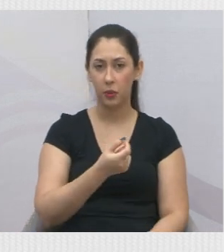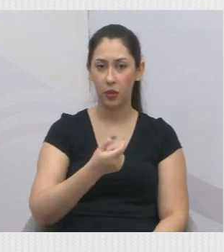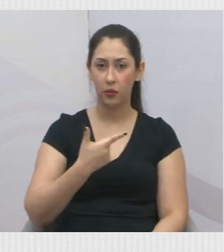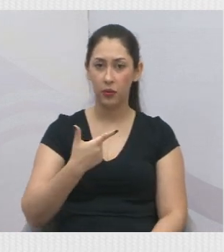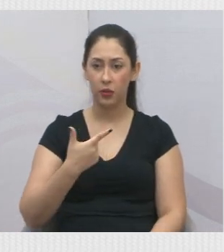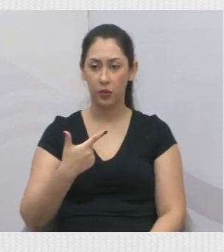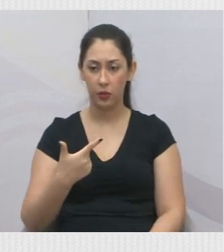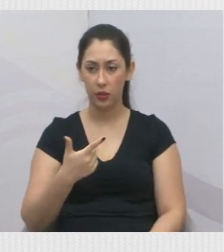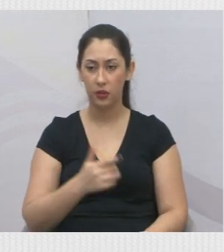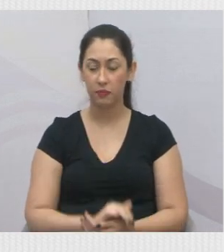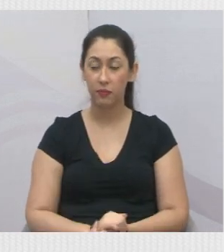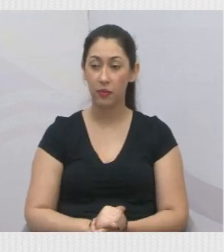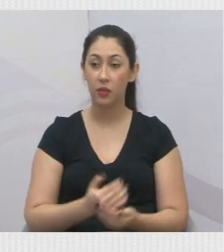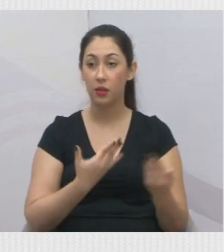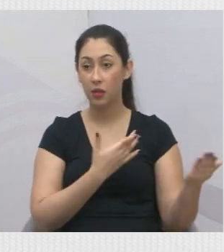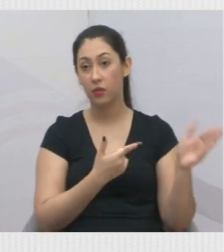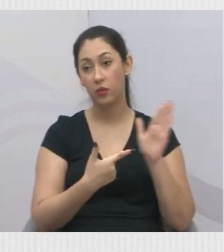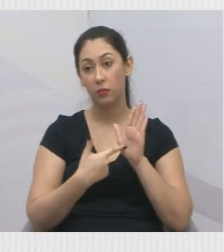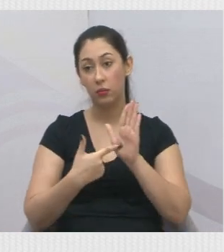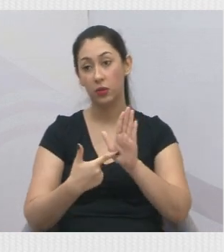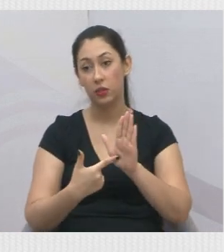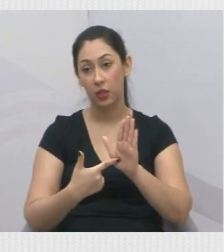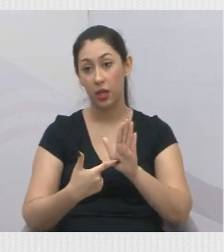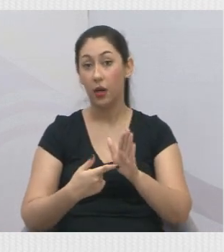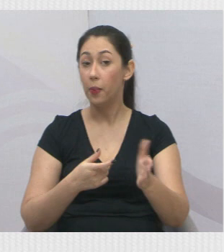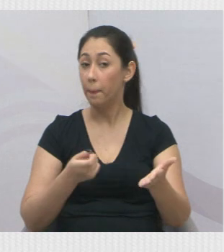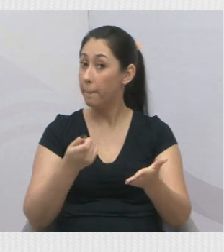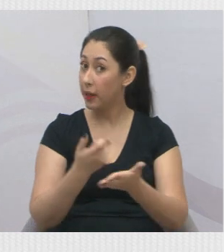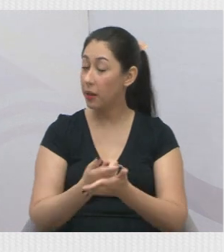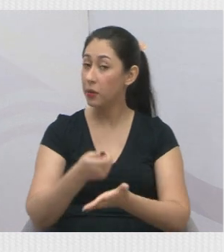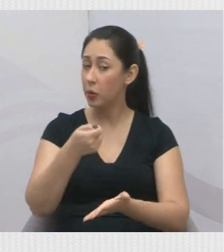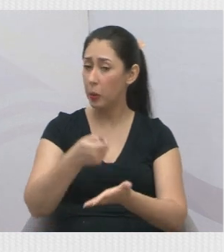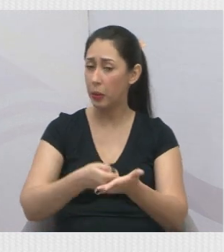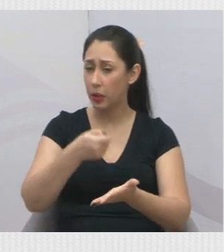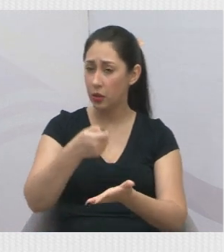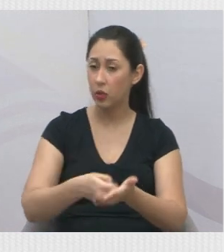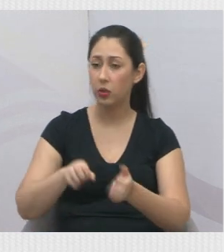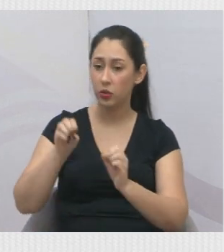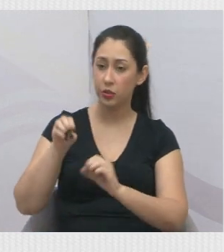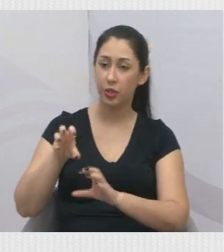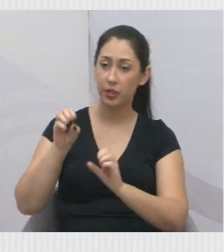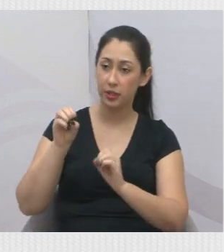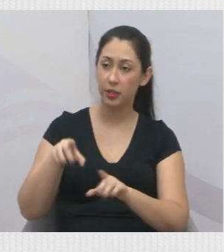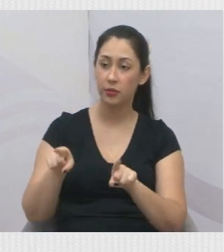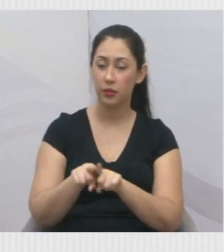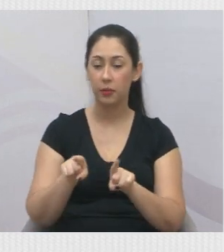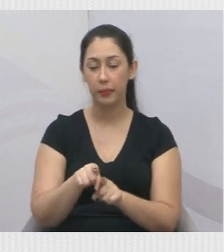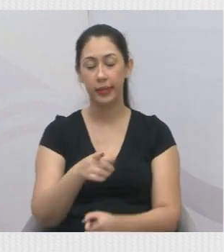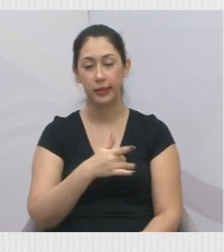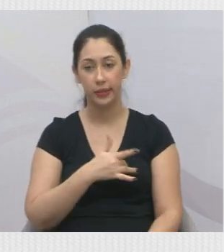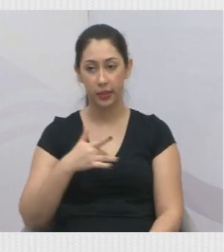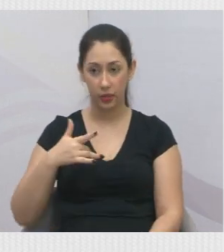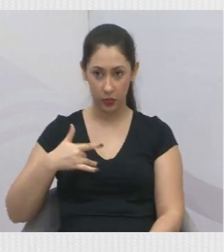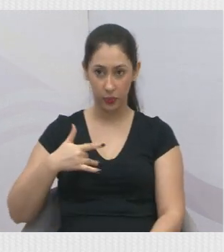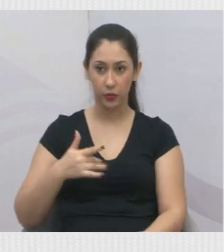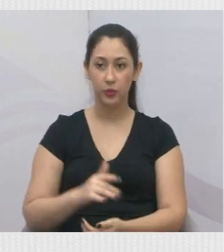Aqui traremos as aplicações obrigatórias pelo ensino e pela saúde, na qual